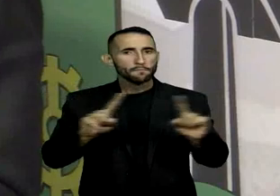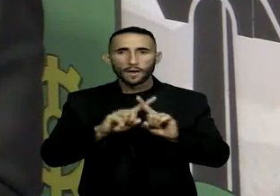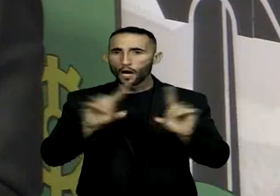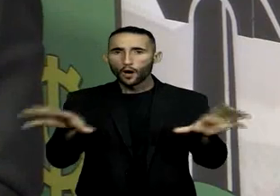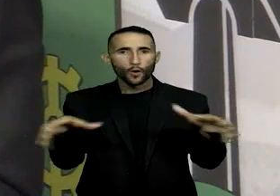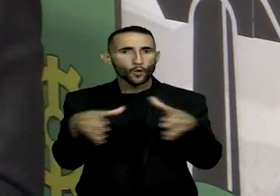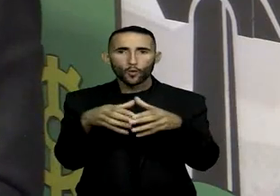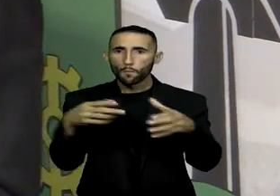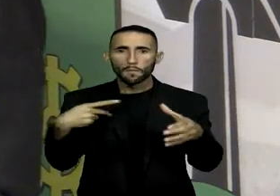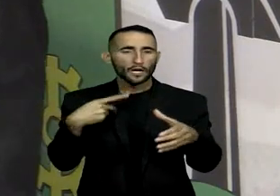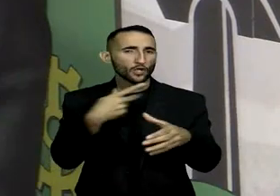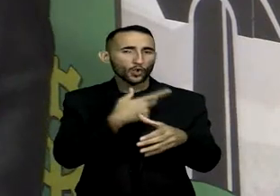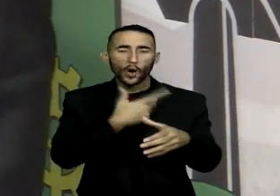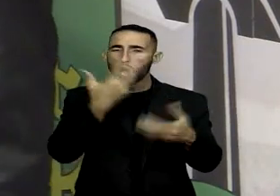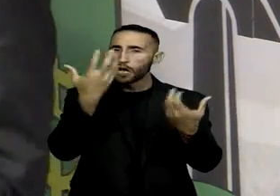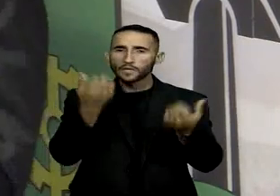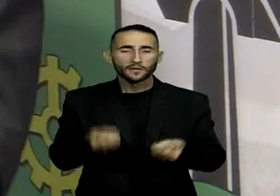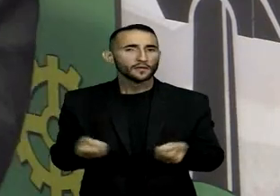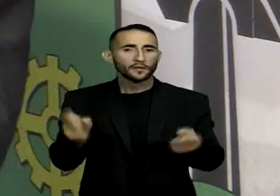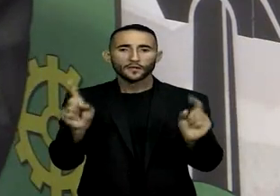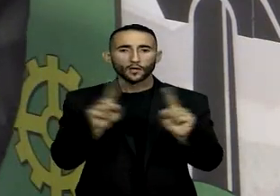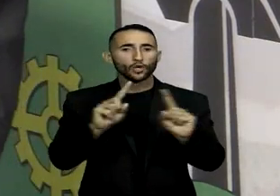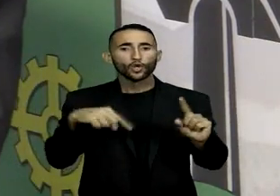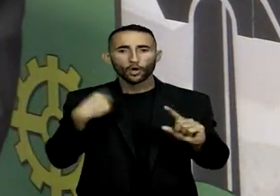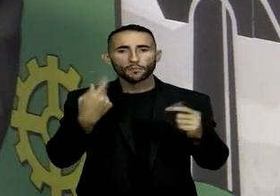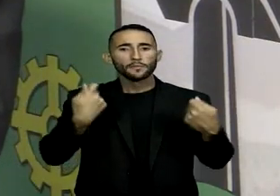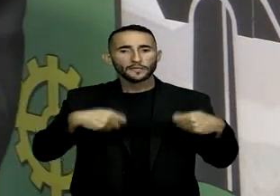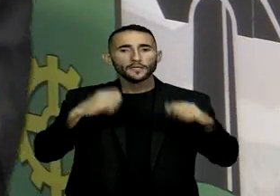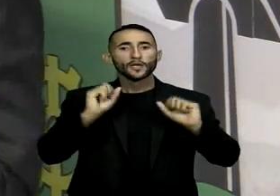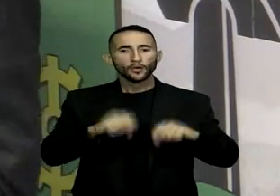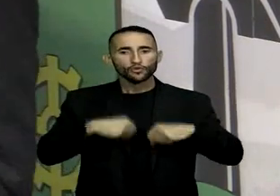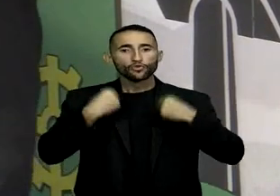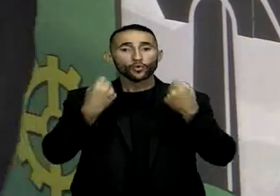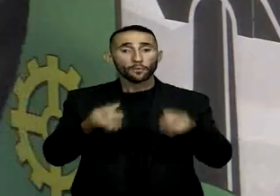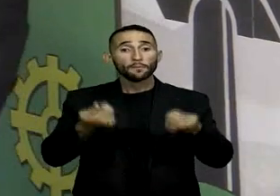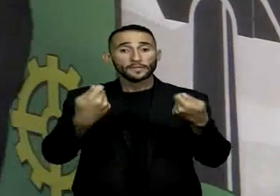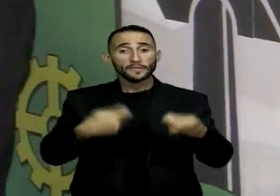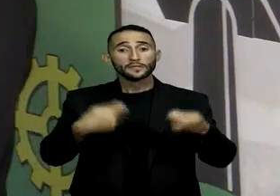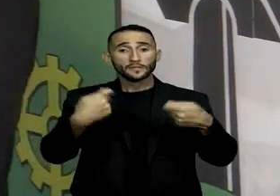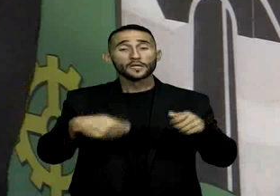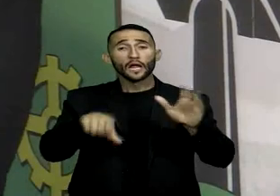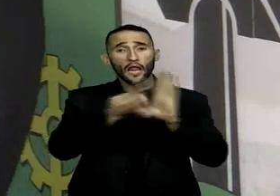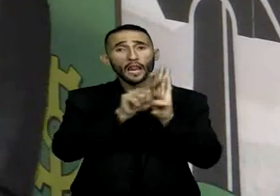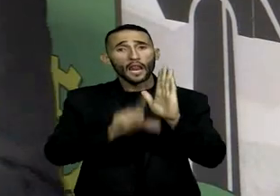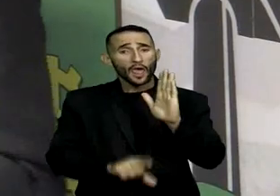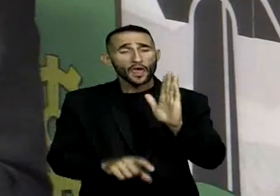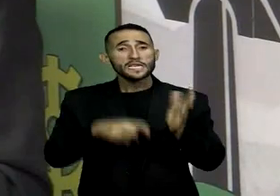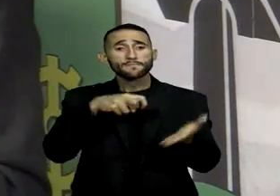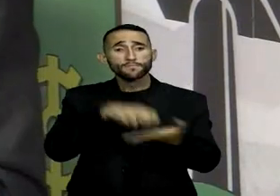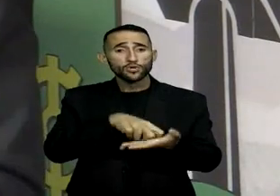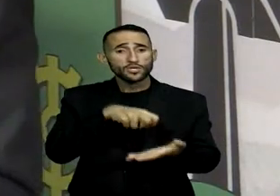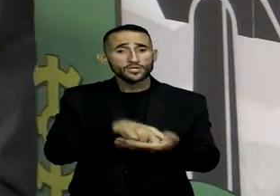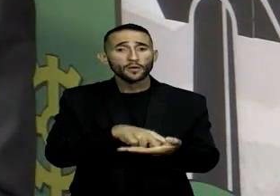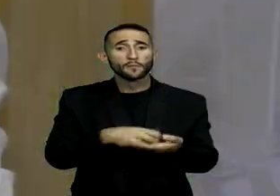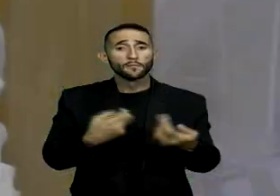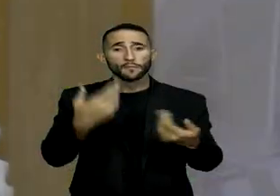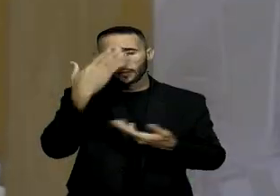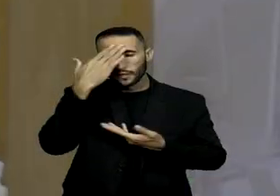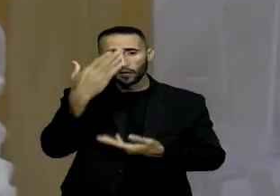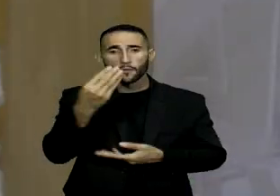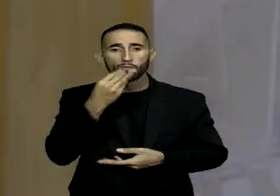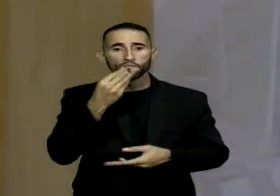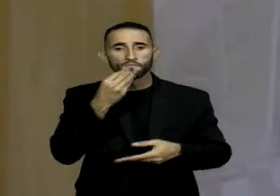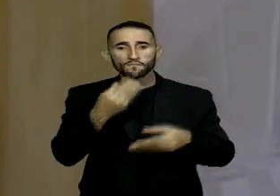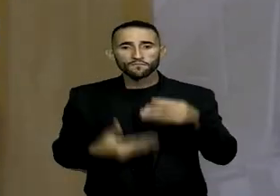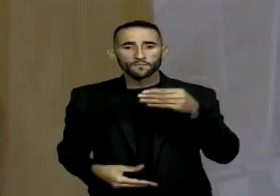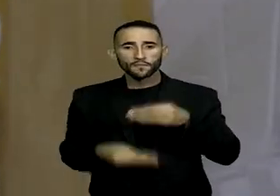Vamos continuar batendo em cima disso, porque isso. Tem que haver uma lei que possa punir. Isso. Muito obrigado pela parte.